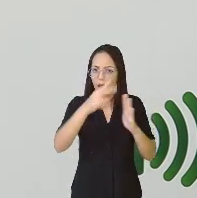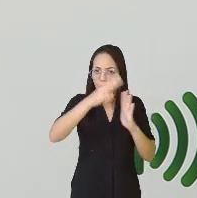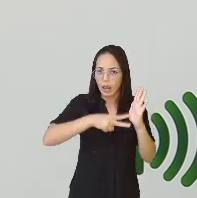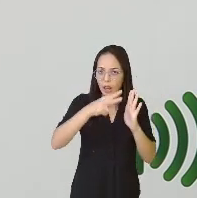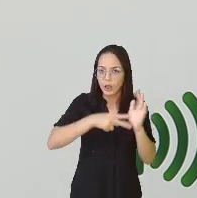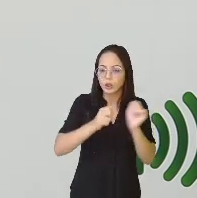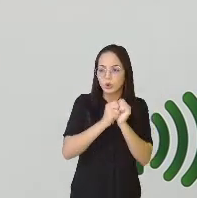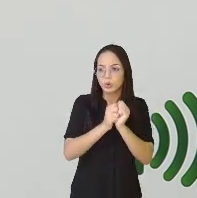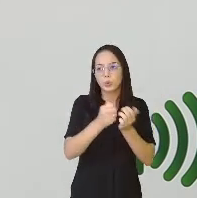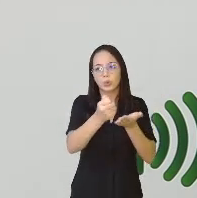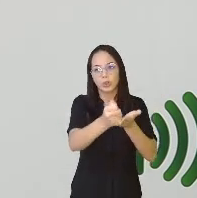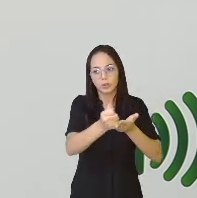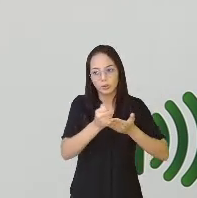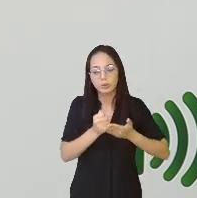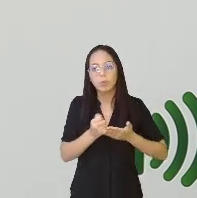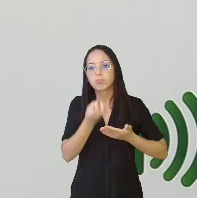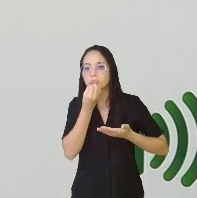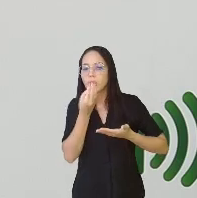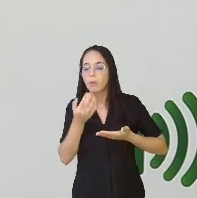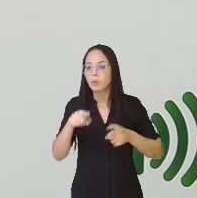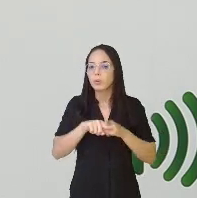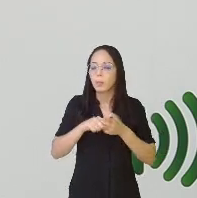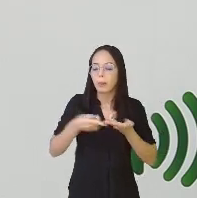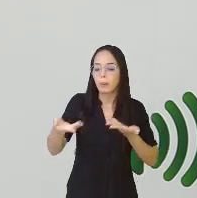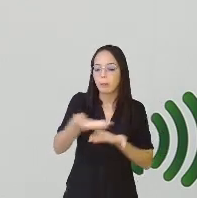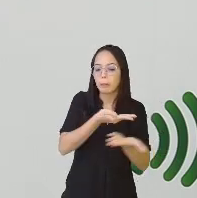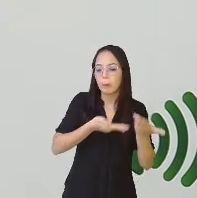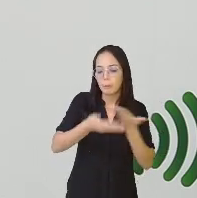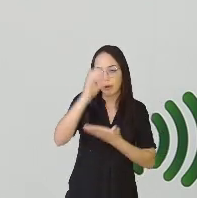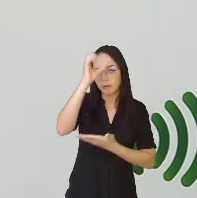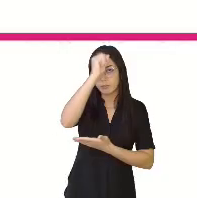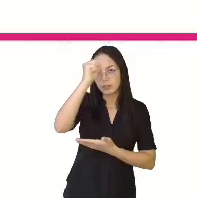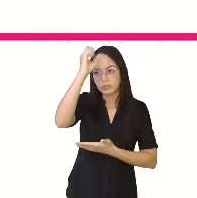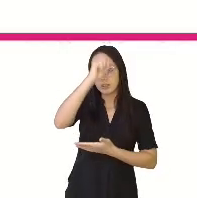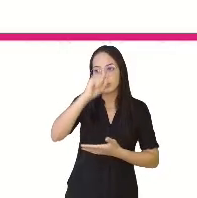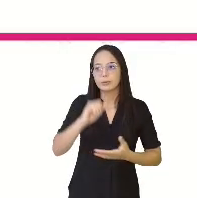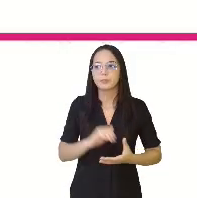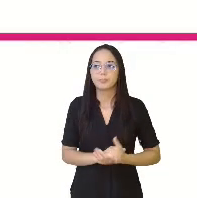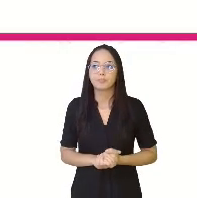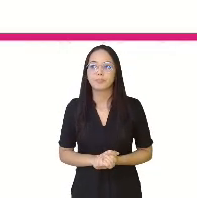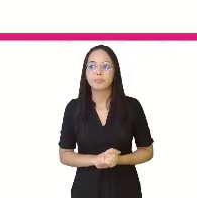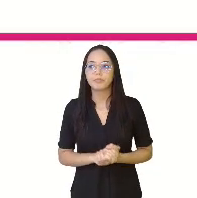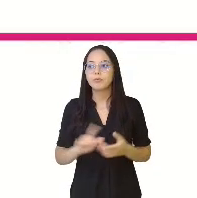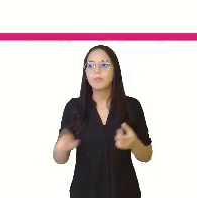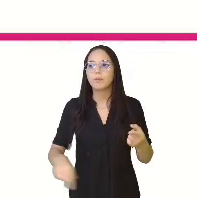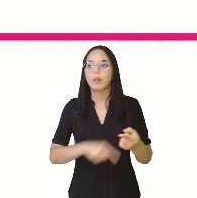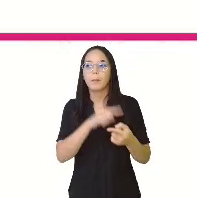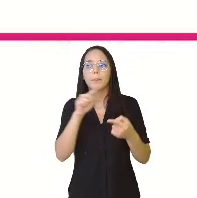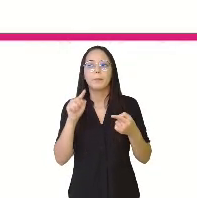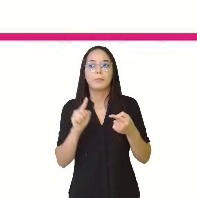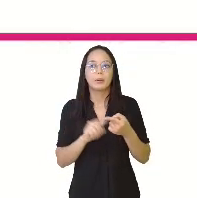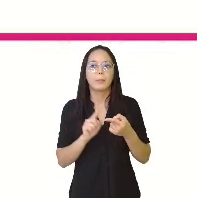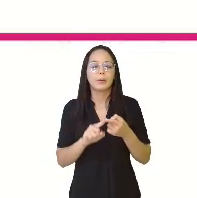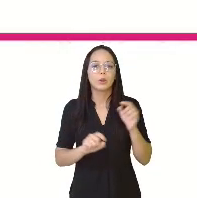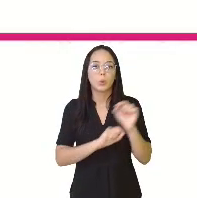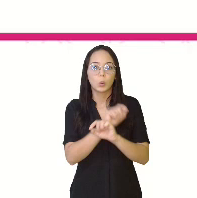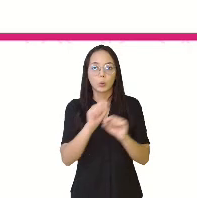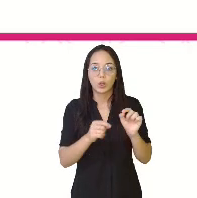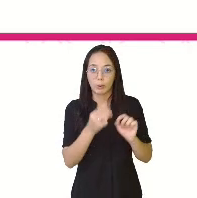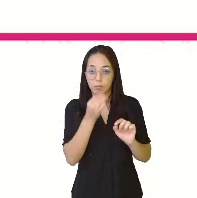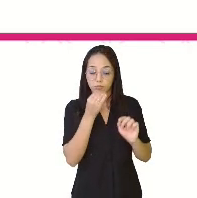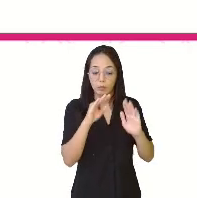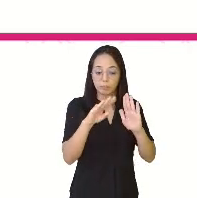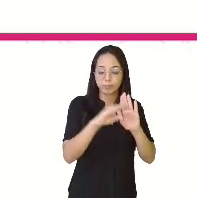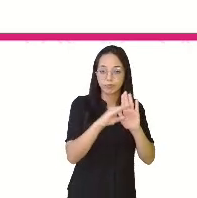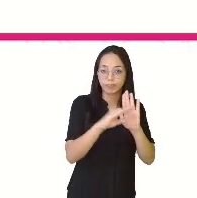vai me ajudar bastante, e é bom que facilita na tua aprendizagem. Primeira coisa que compõe o texto secundário, vamos lá? Pela